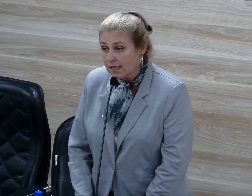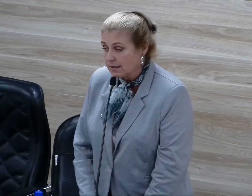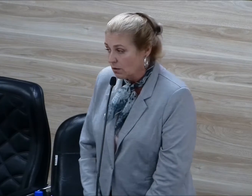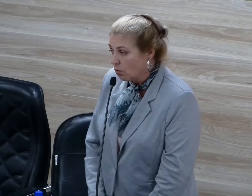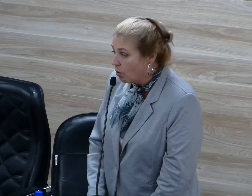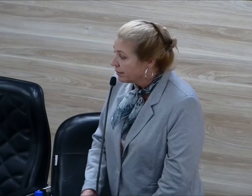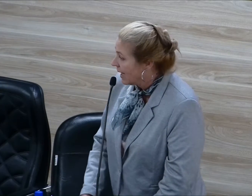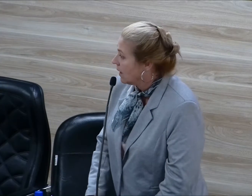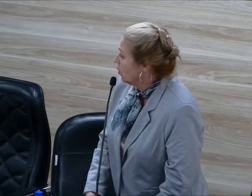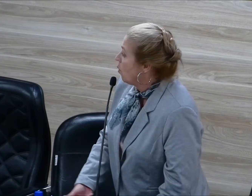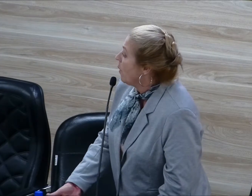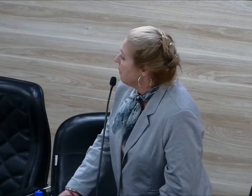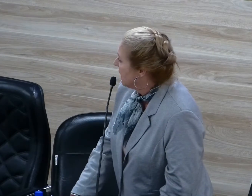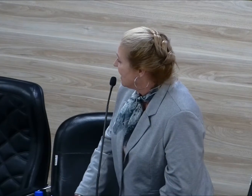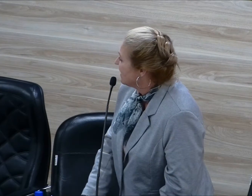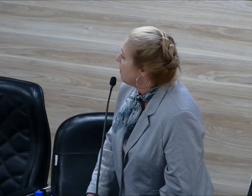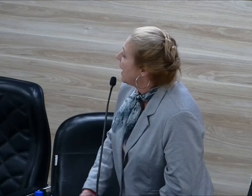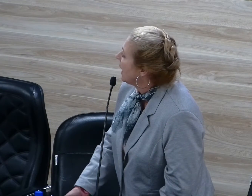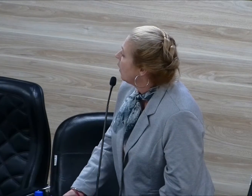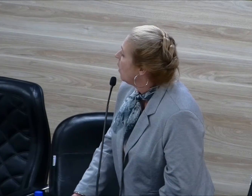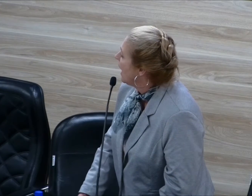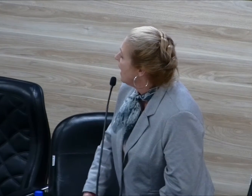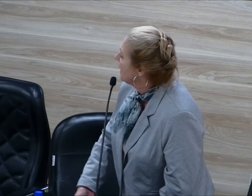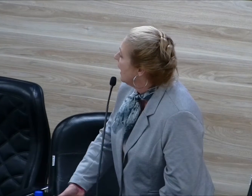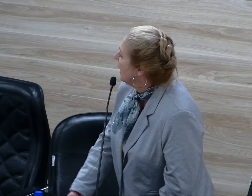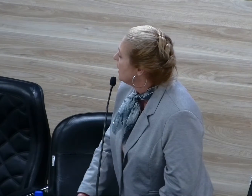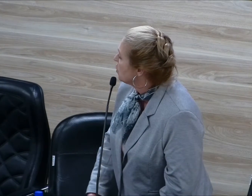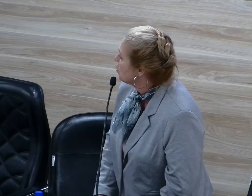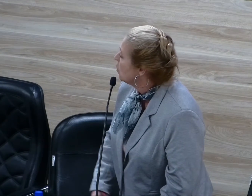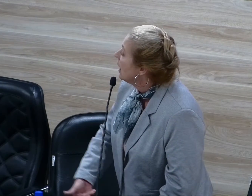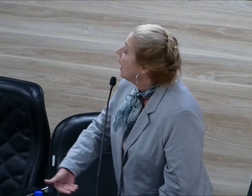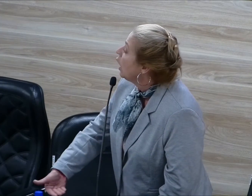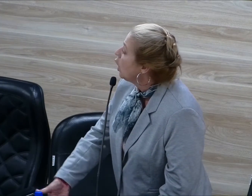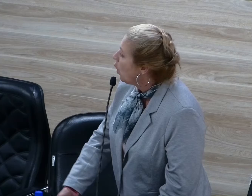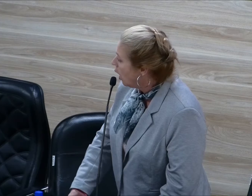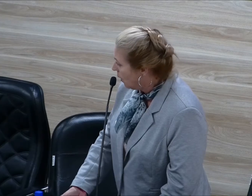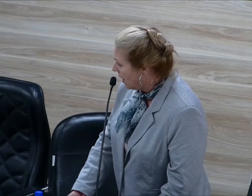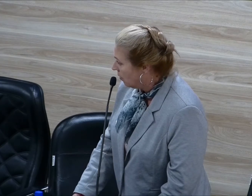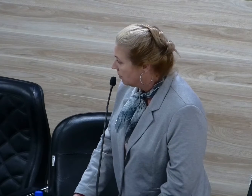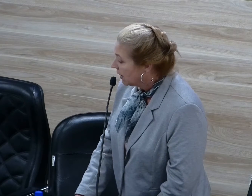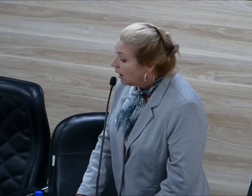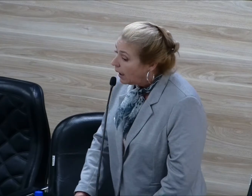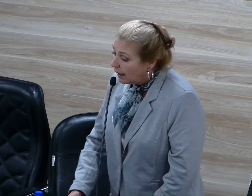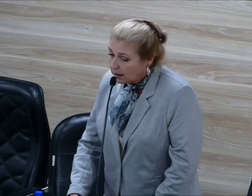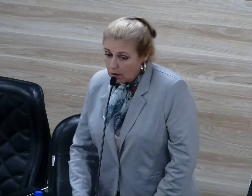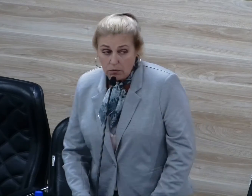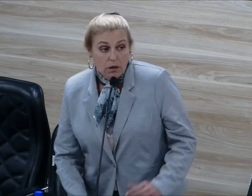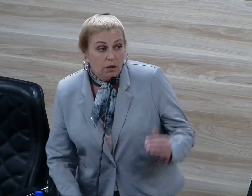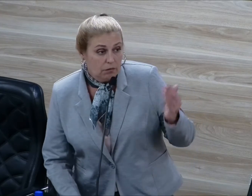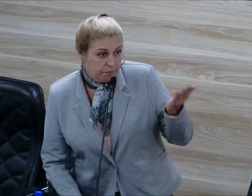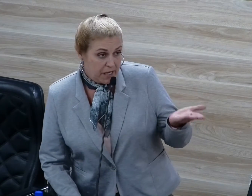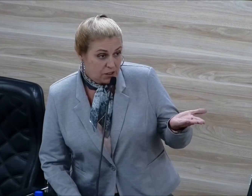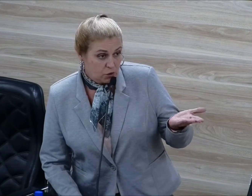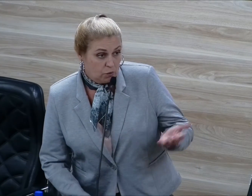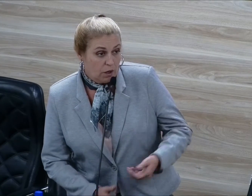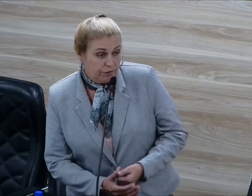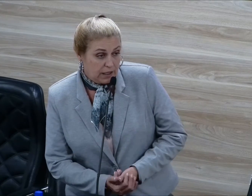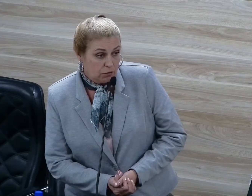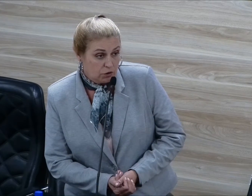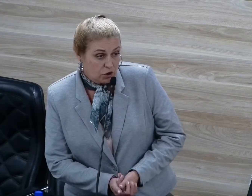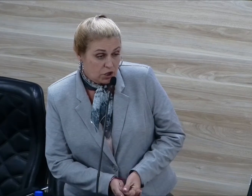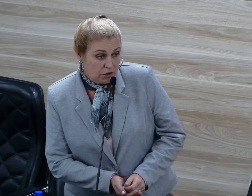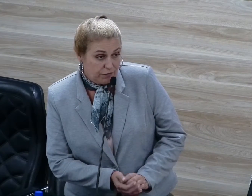façam eles um contrato com a empresa para que coletem lixo no local. Então, peço